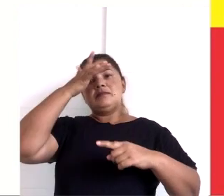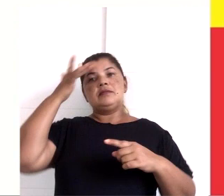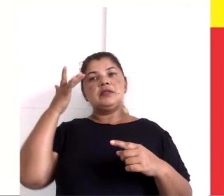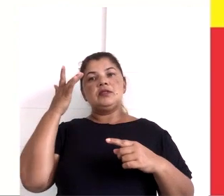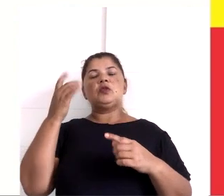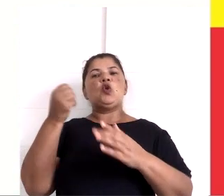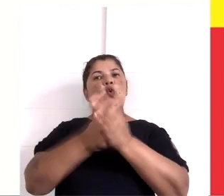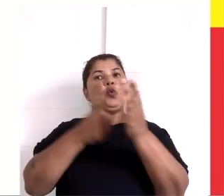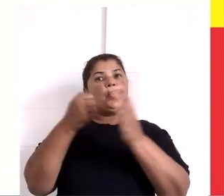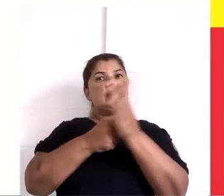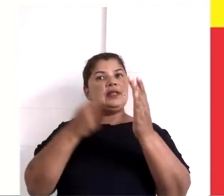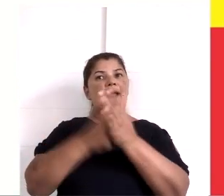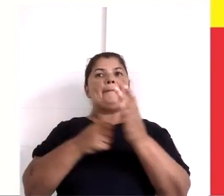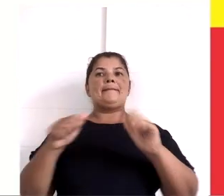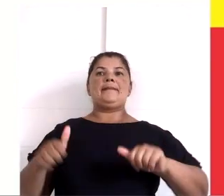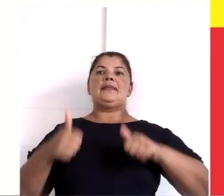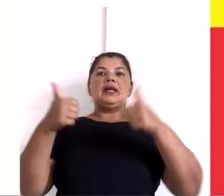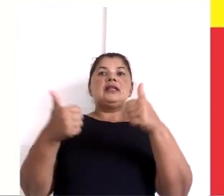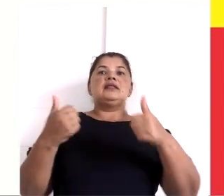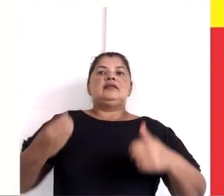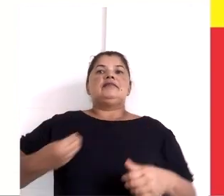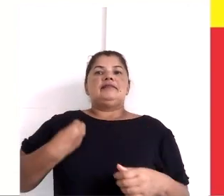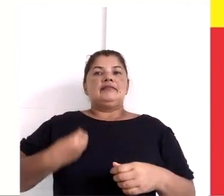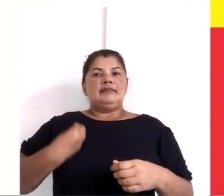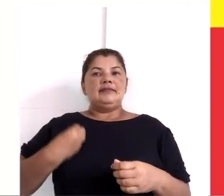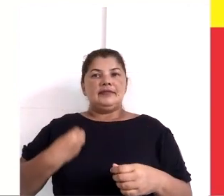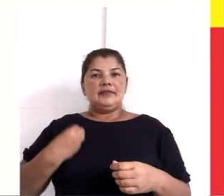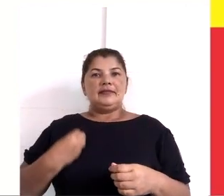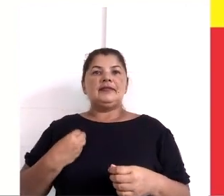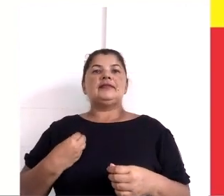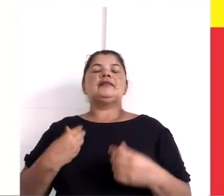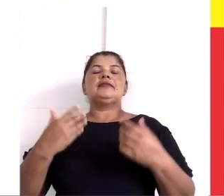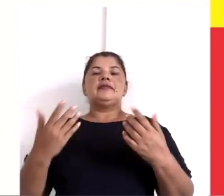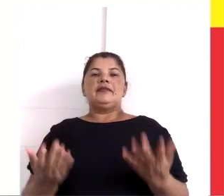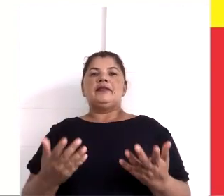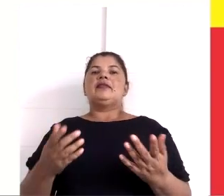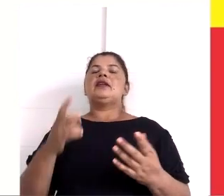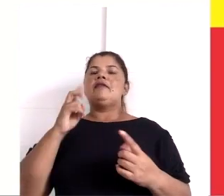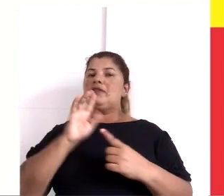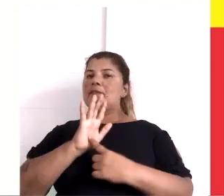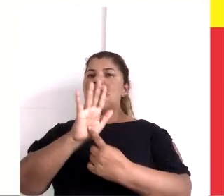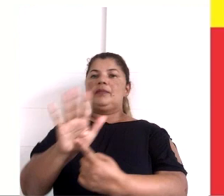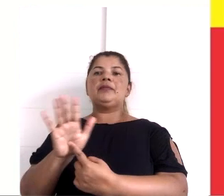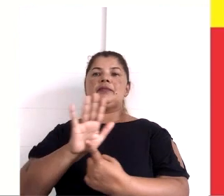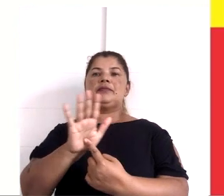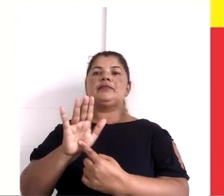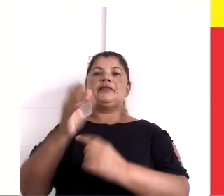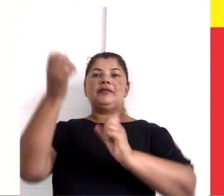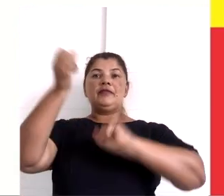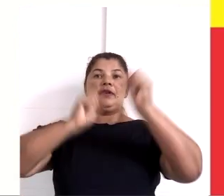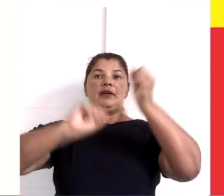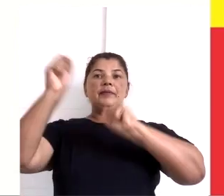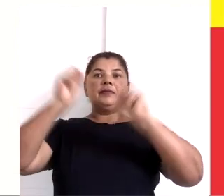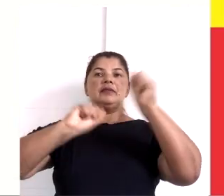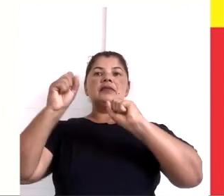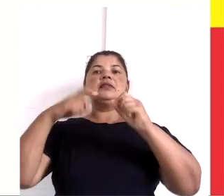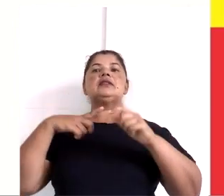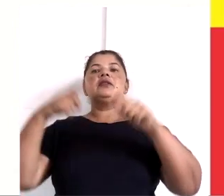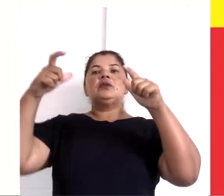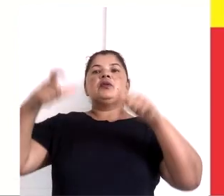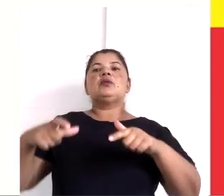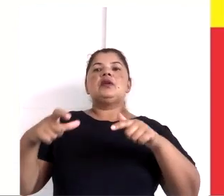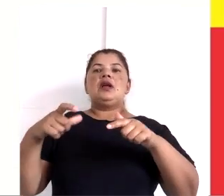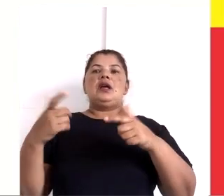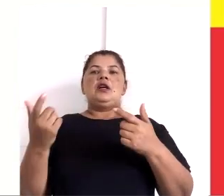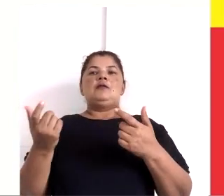lutavam por melhorias na qualidade do serviço, tá? Então, a gente vai ver que as fábricas eram ambientes